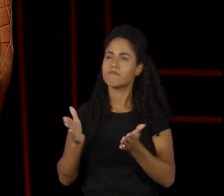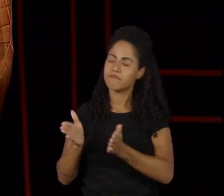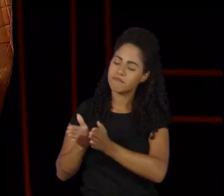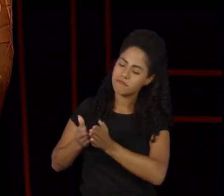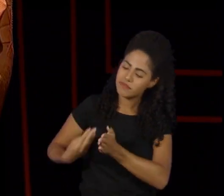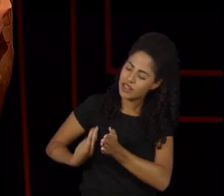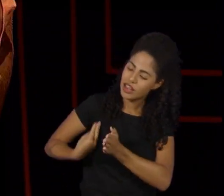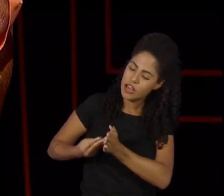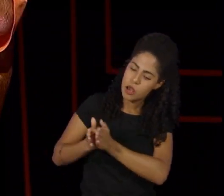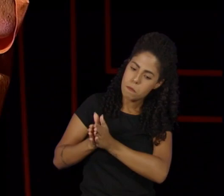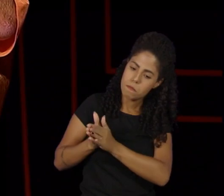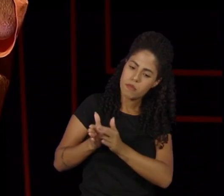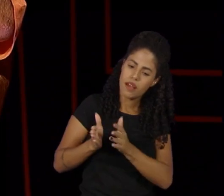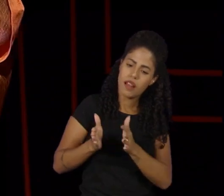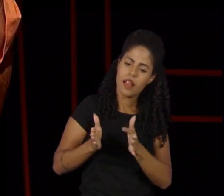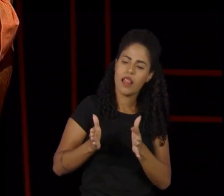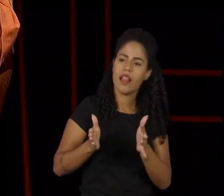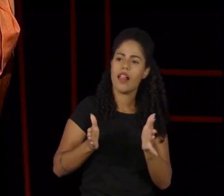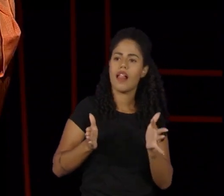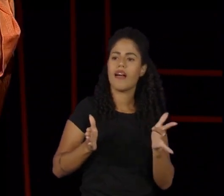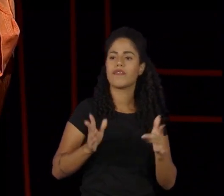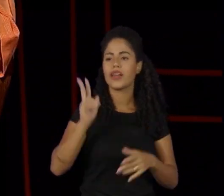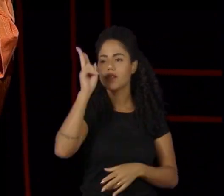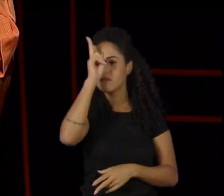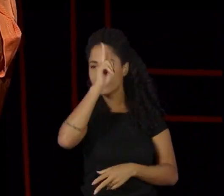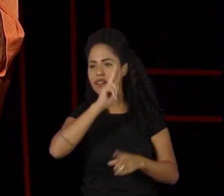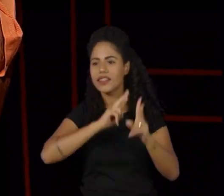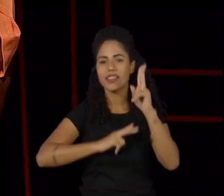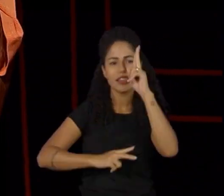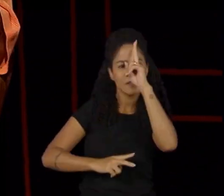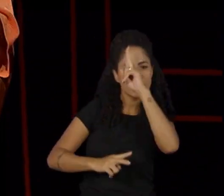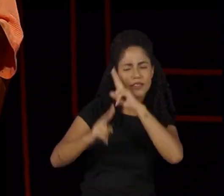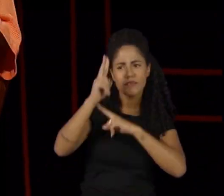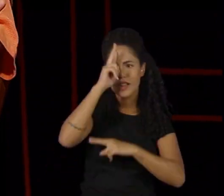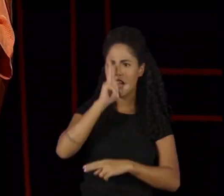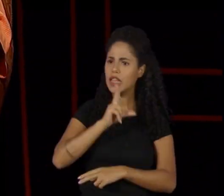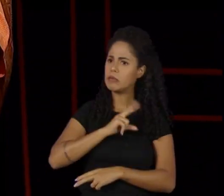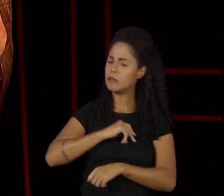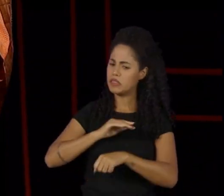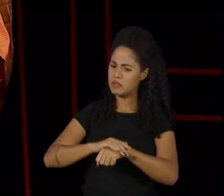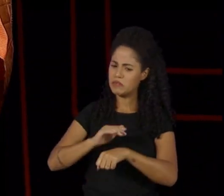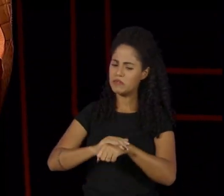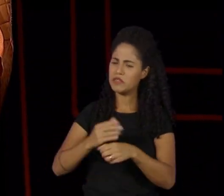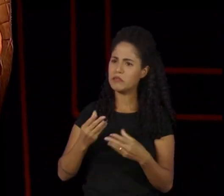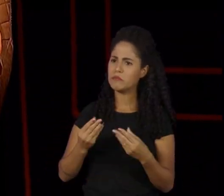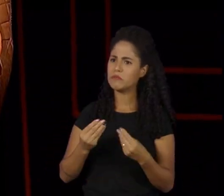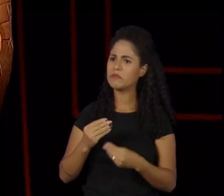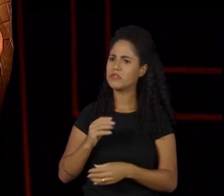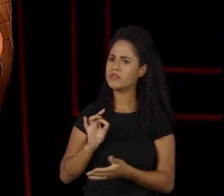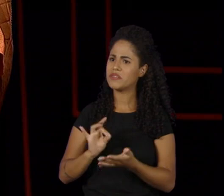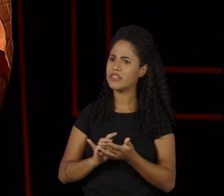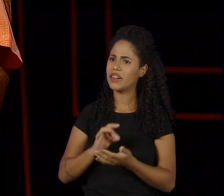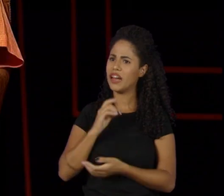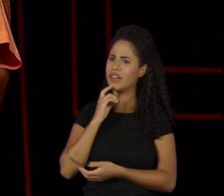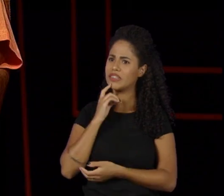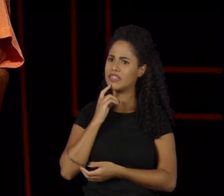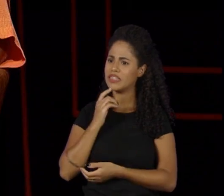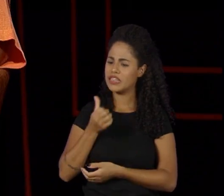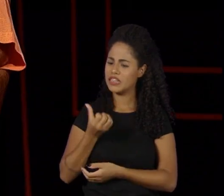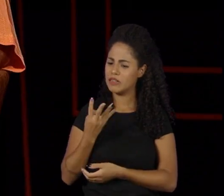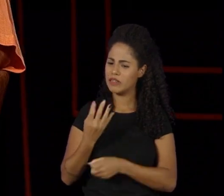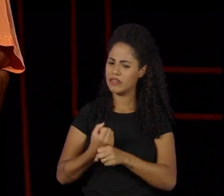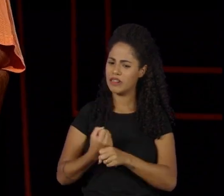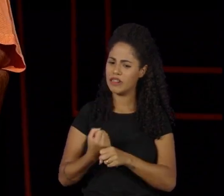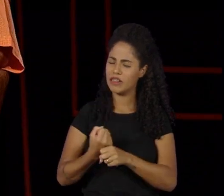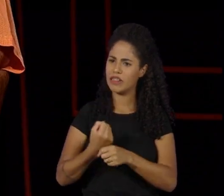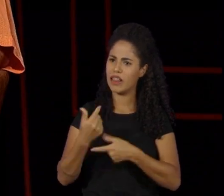As perguntas, você vai buscando coisa, vai lembrando coisa, depois eu fiz muita coisa mesmo. Bom, também são 64 anos de profissão, né?